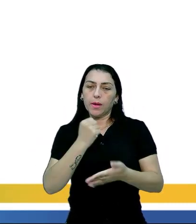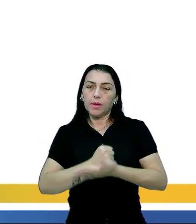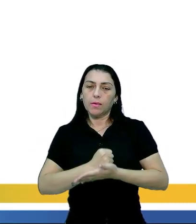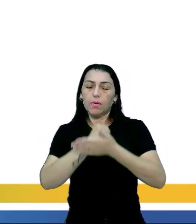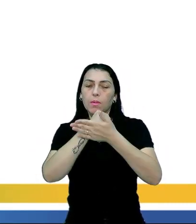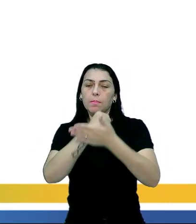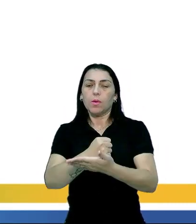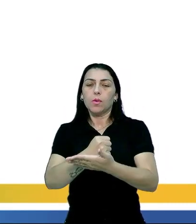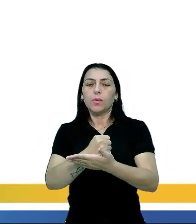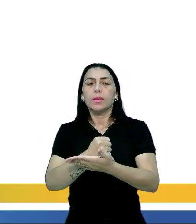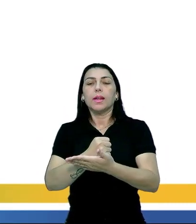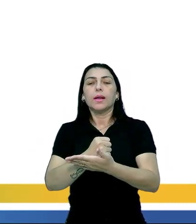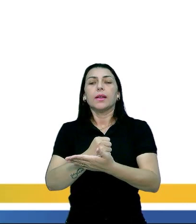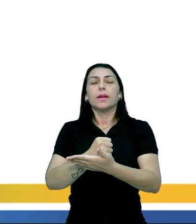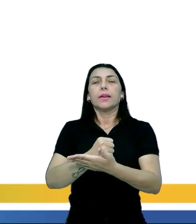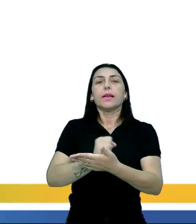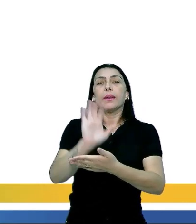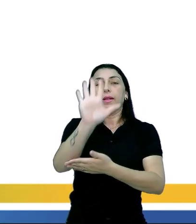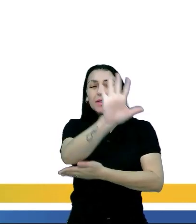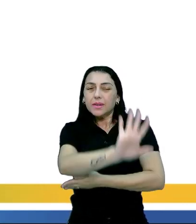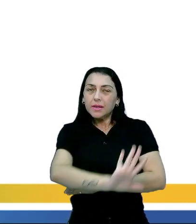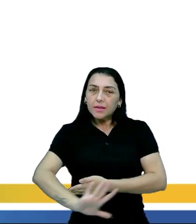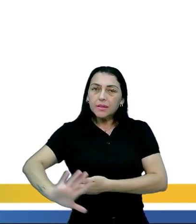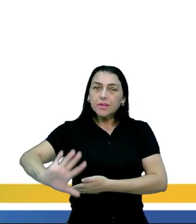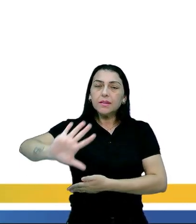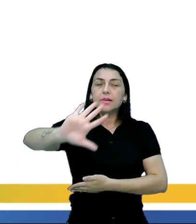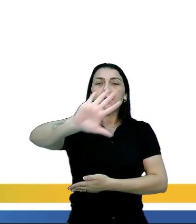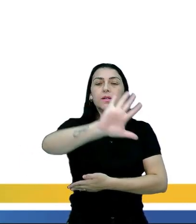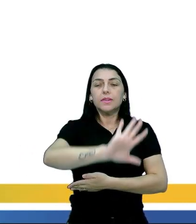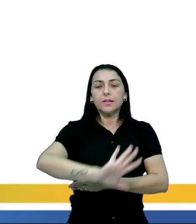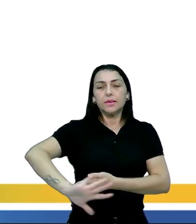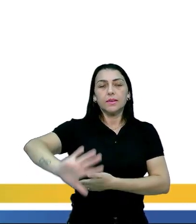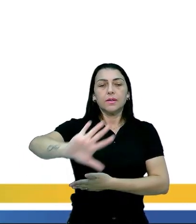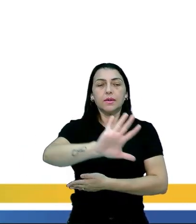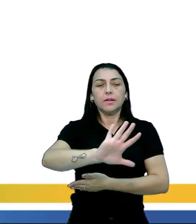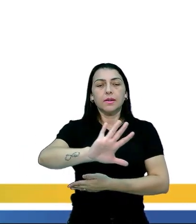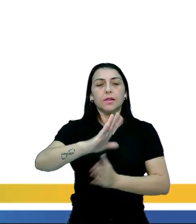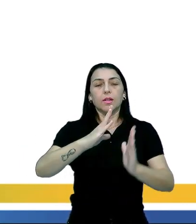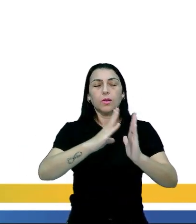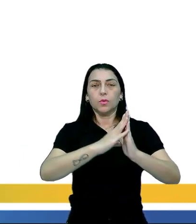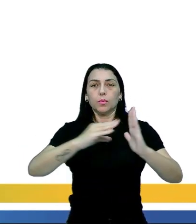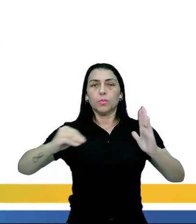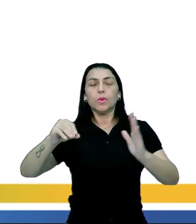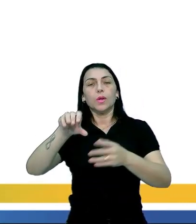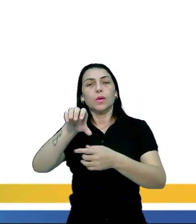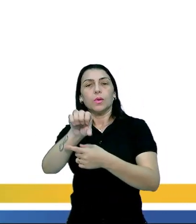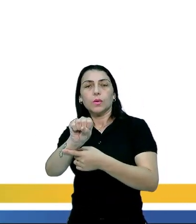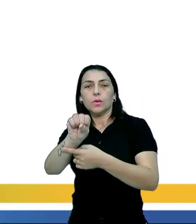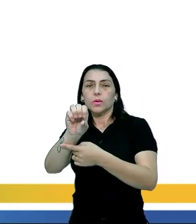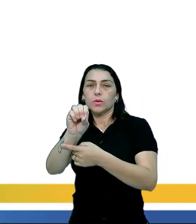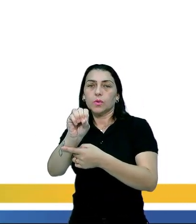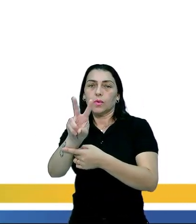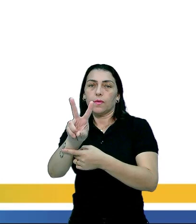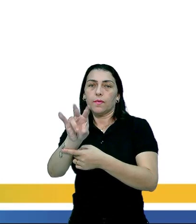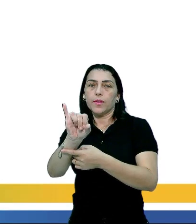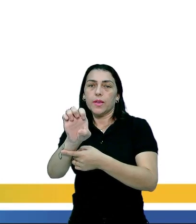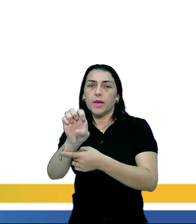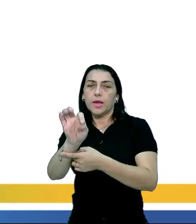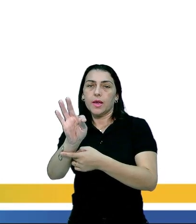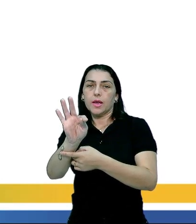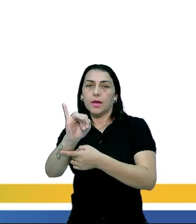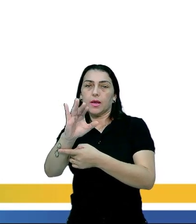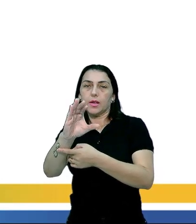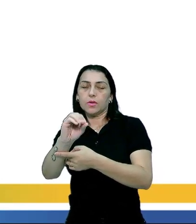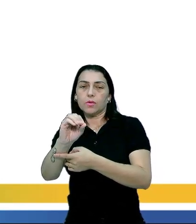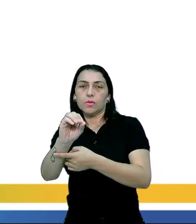a ascensão da burguesia e o apoio à internacionalização do modelo soviético.